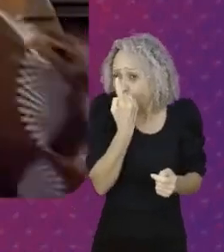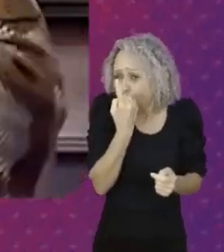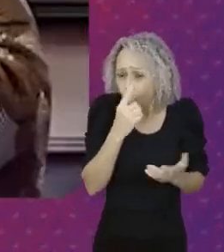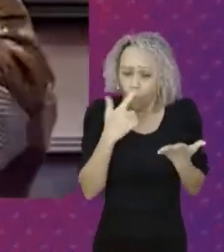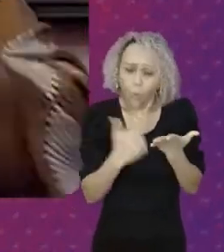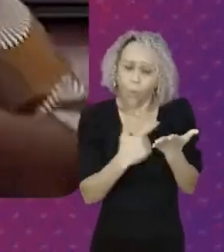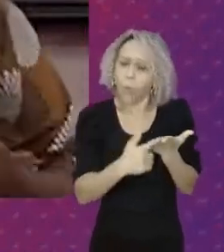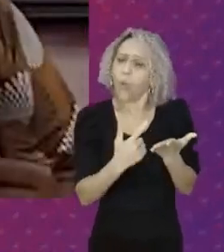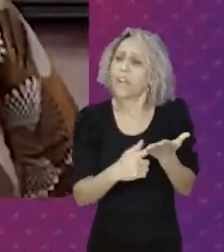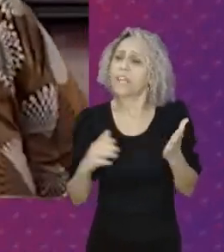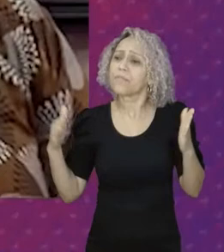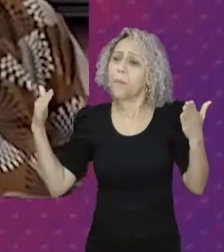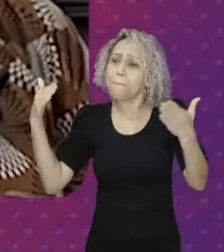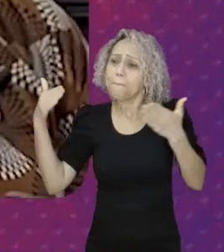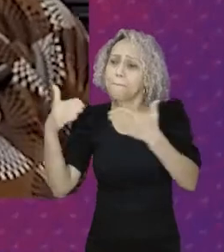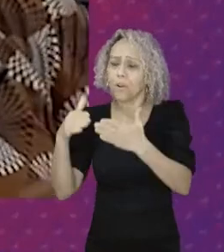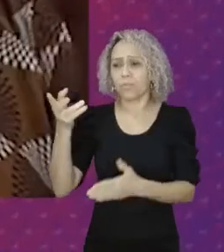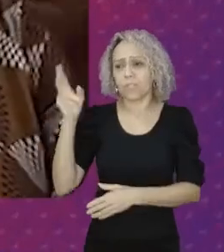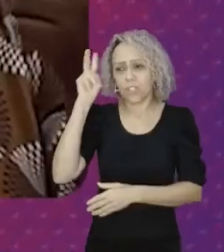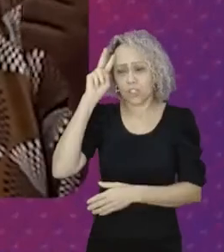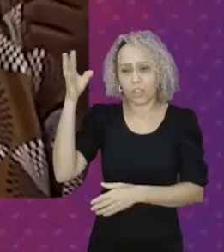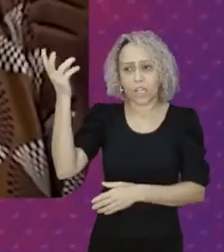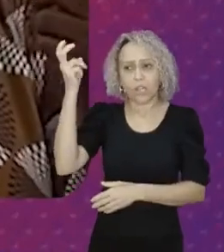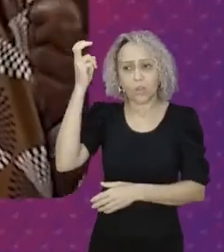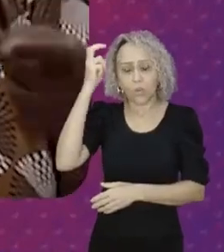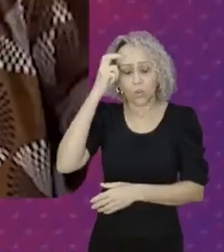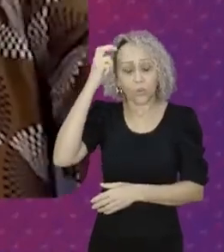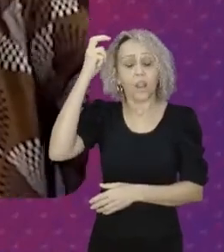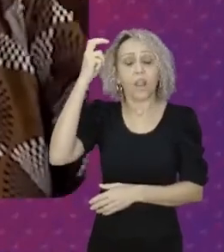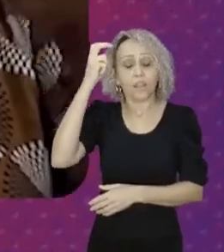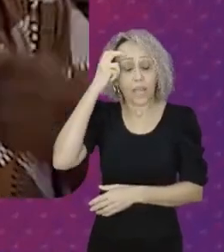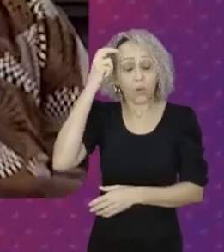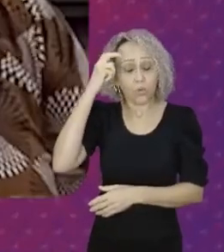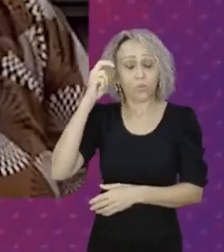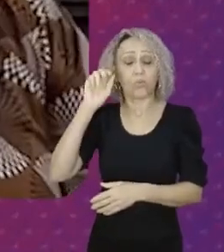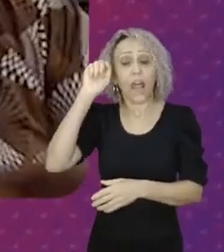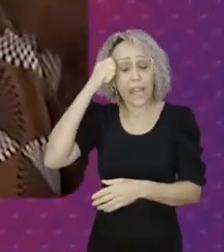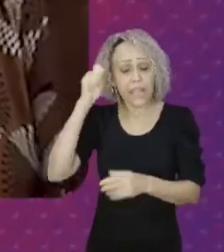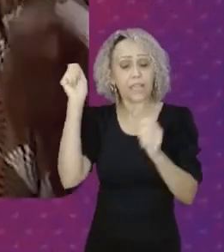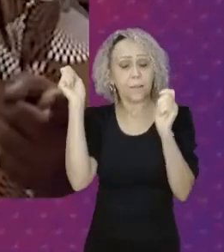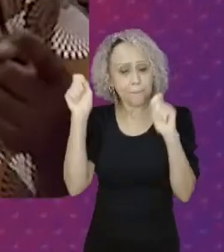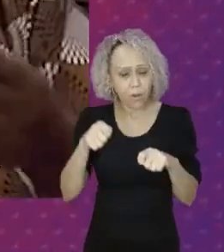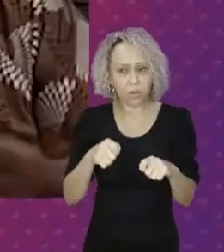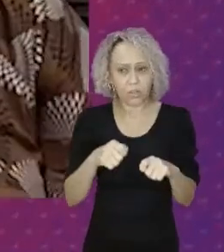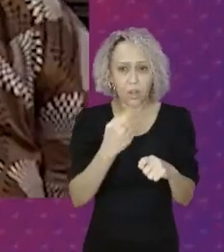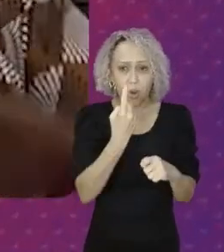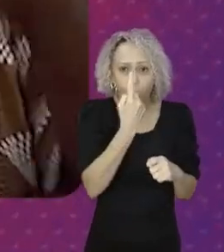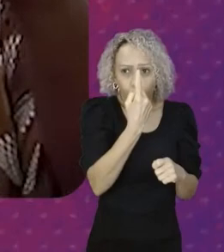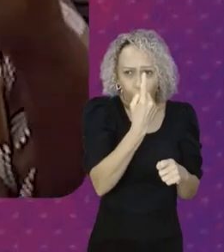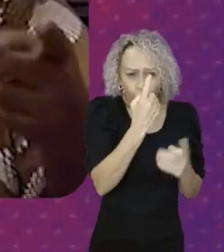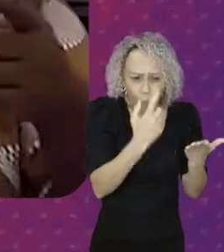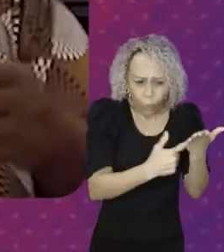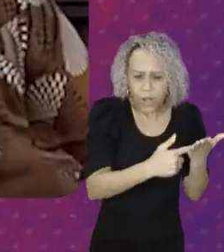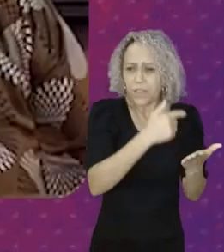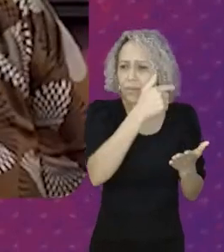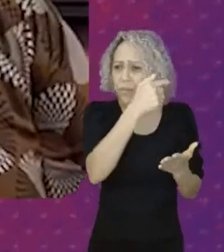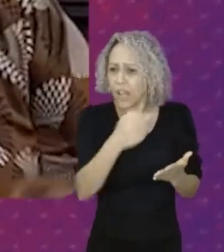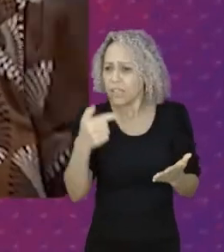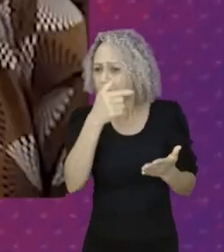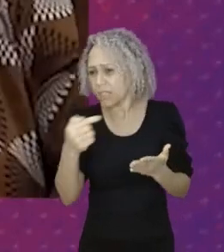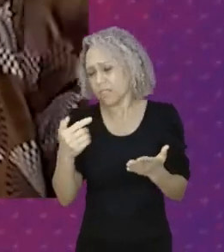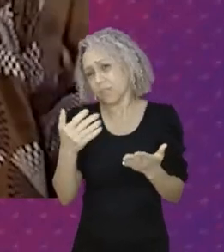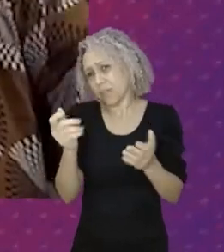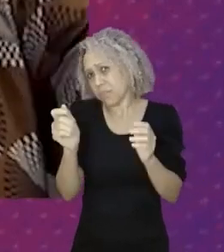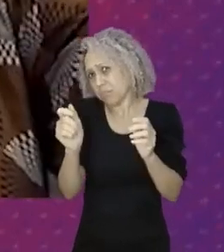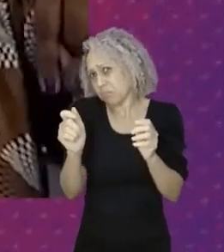solidária aqui no nosso prédio, para que a gente possa trocar entre nós boas obras de literatura infantil